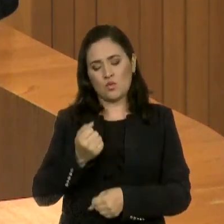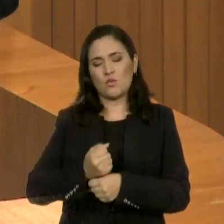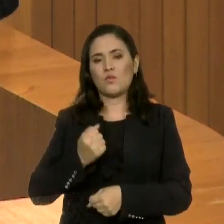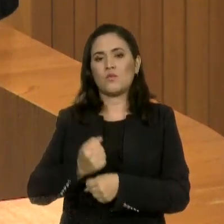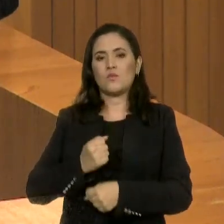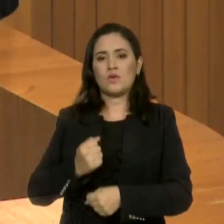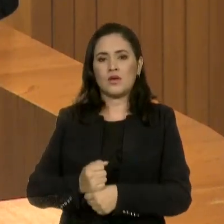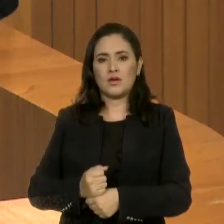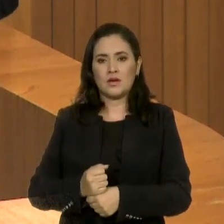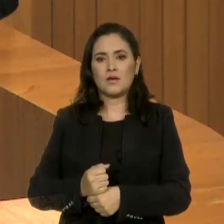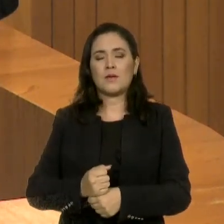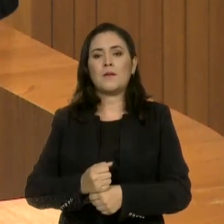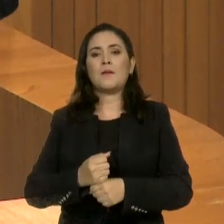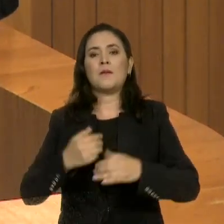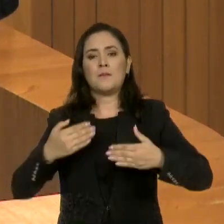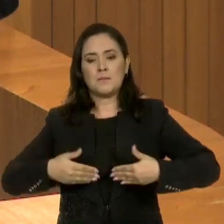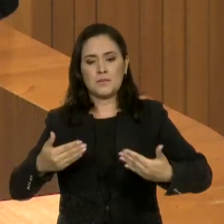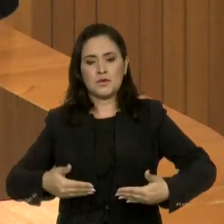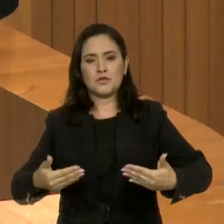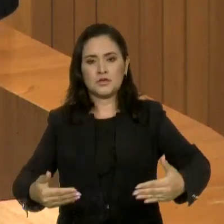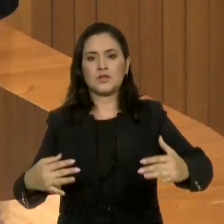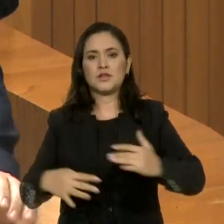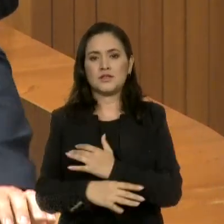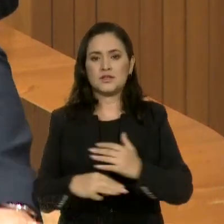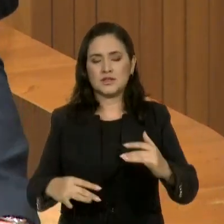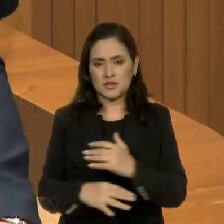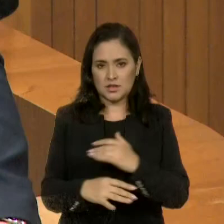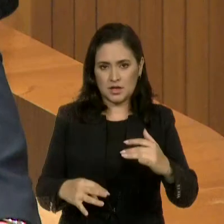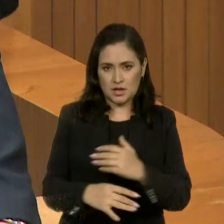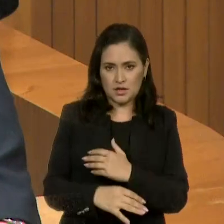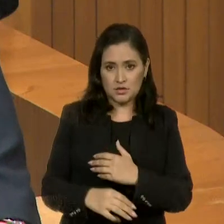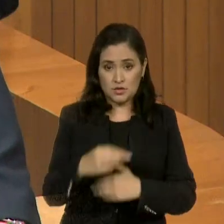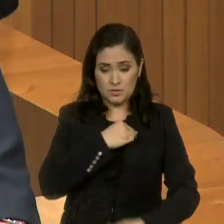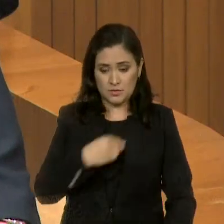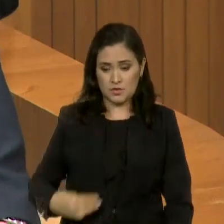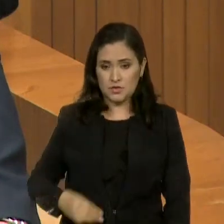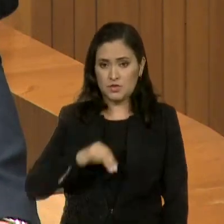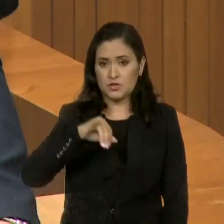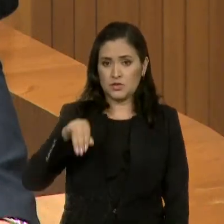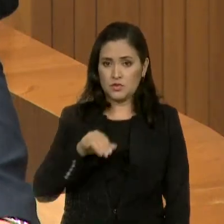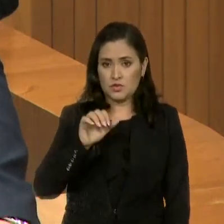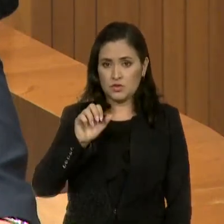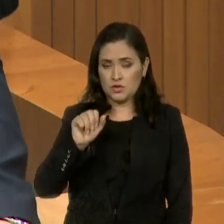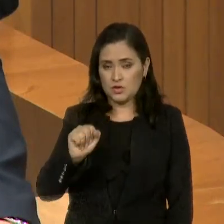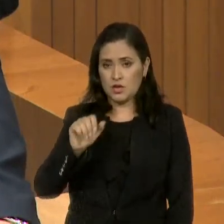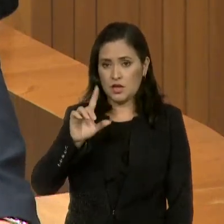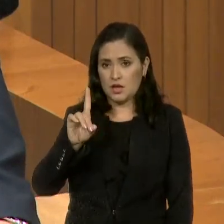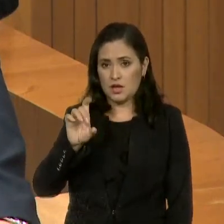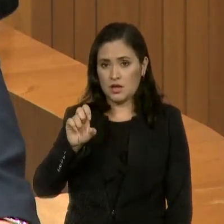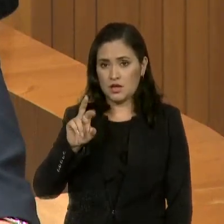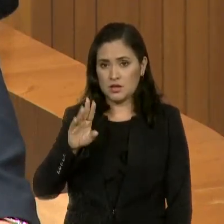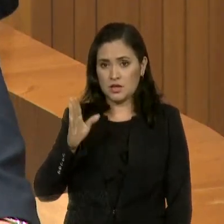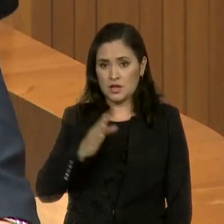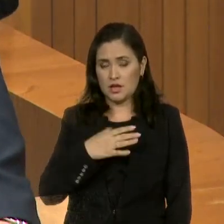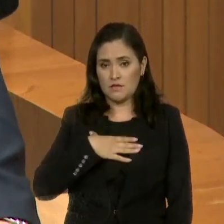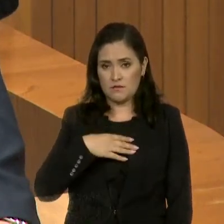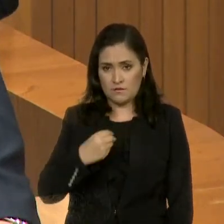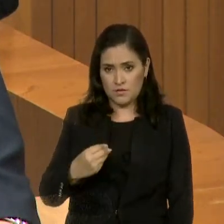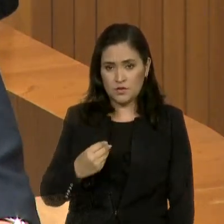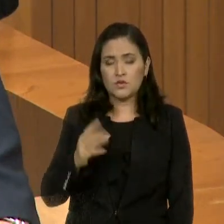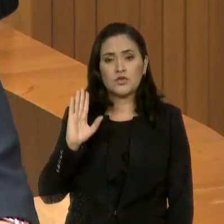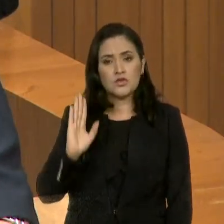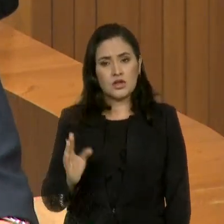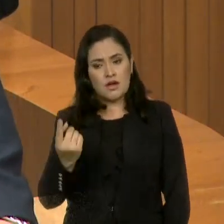do nosso ministro Jaber Filho, que esteve ao Maranhão junto com o governador Carlos Brandão. E isso mostra